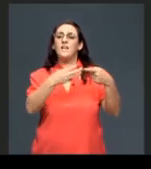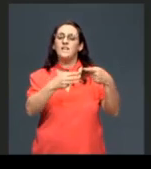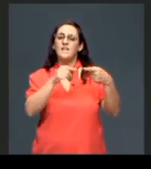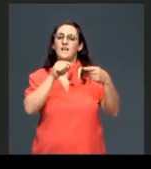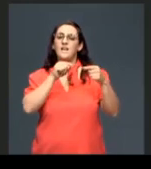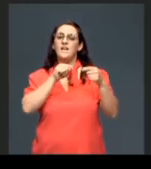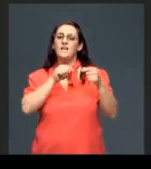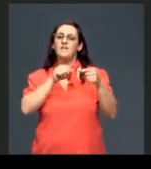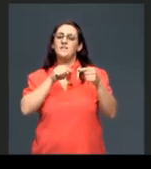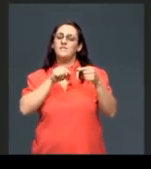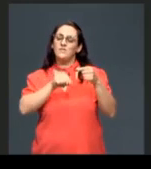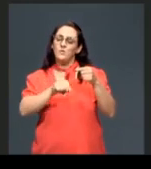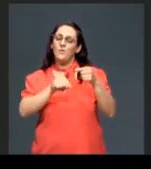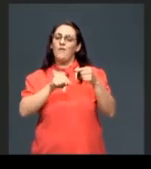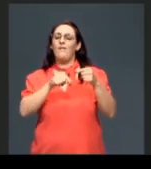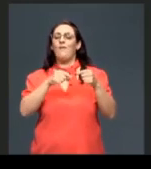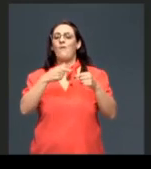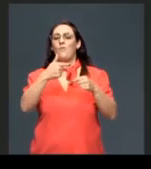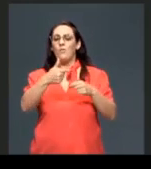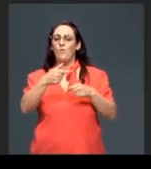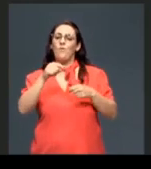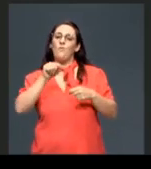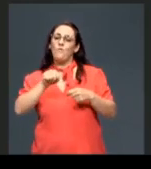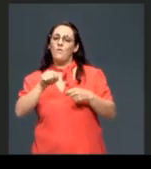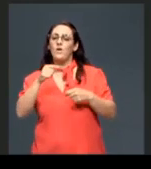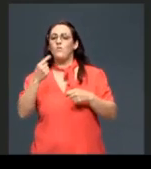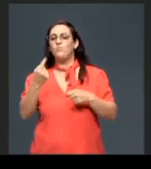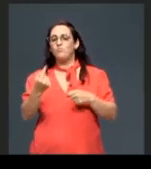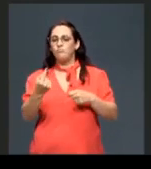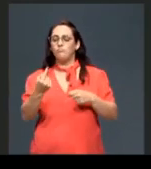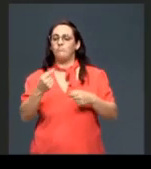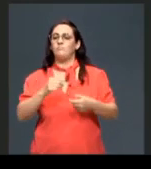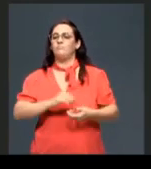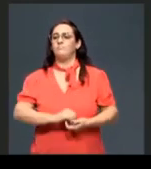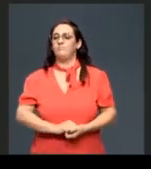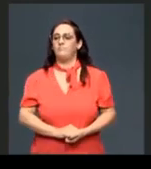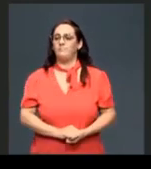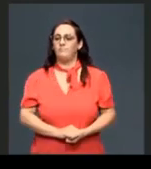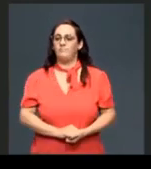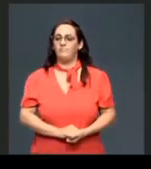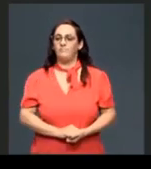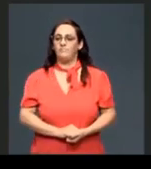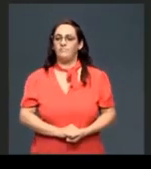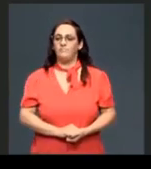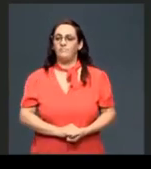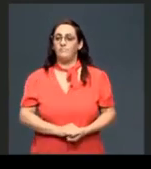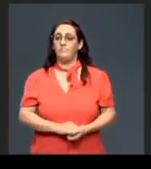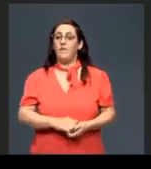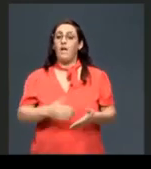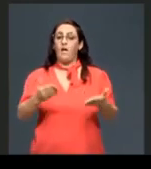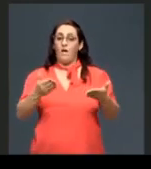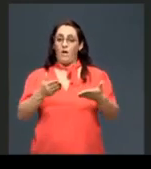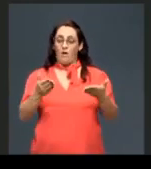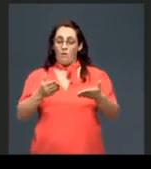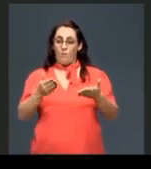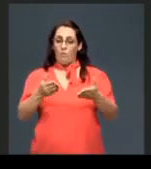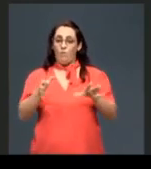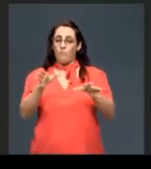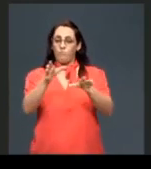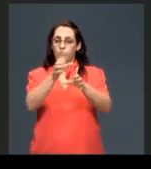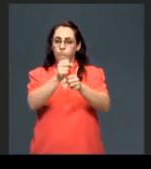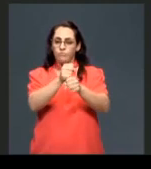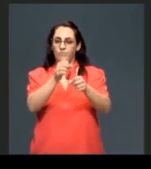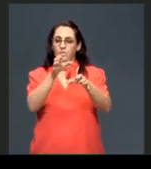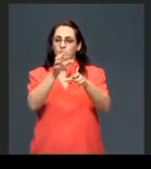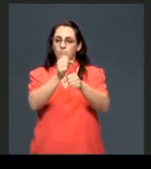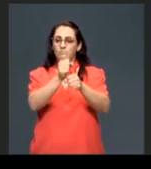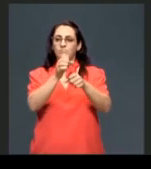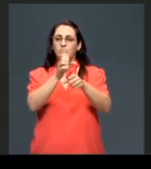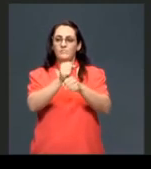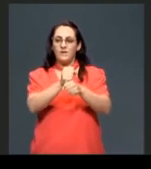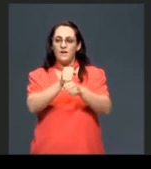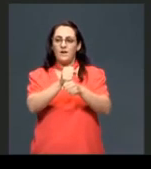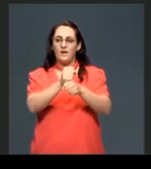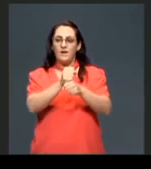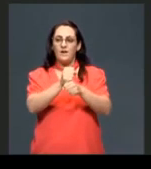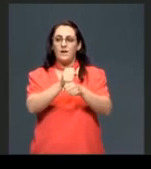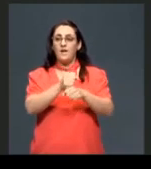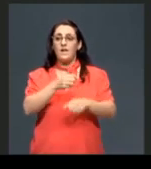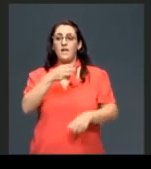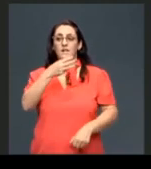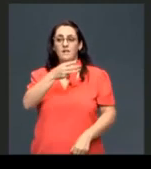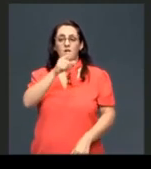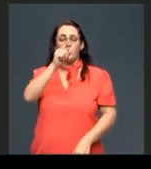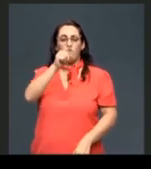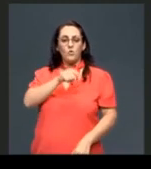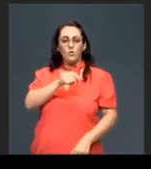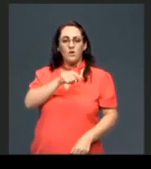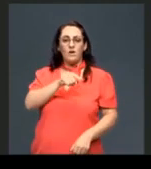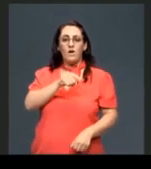2 vezes 1, 2 vezes 1. E aí nós procedemos à conta. Então, 3 fatorial simplifica com 3